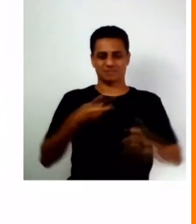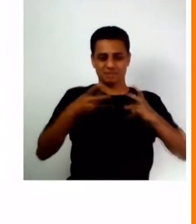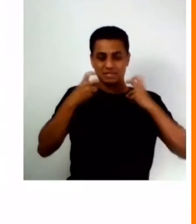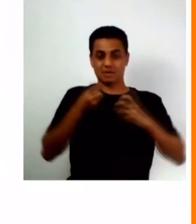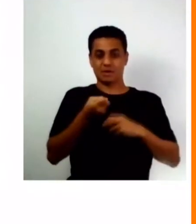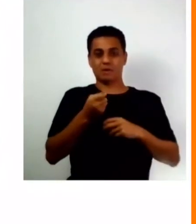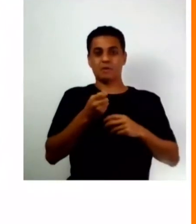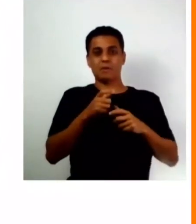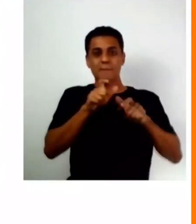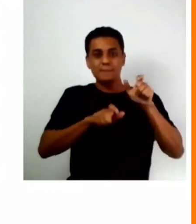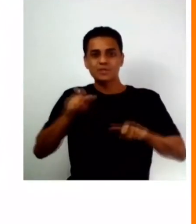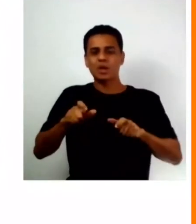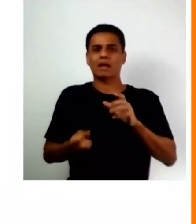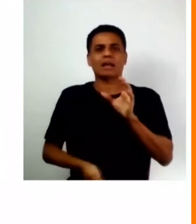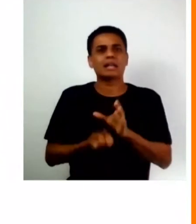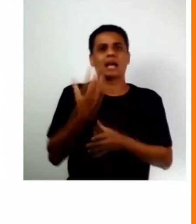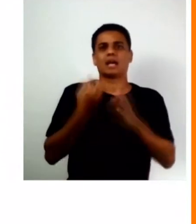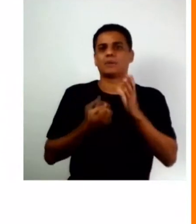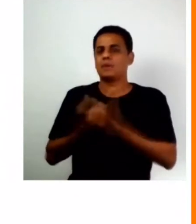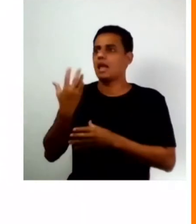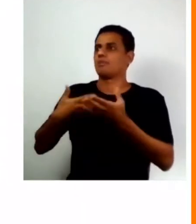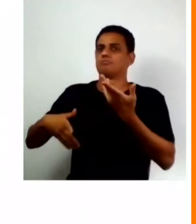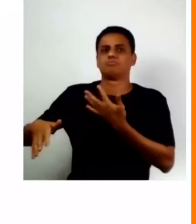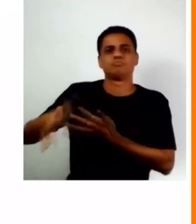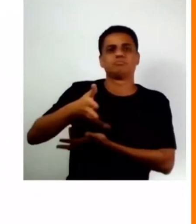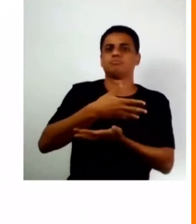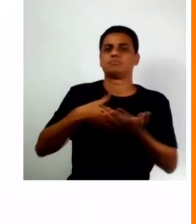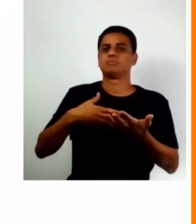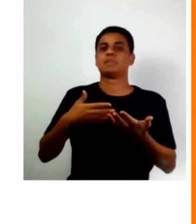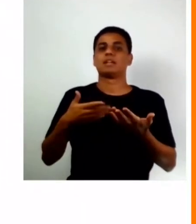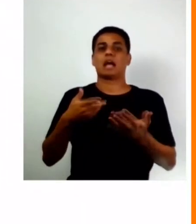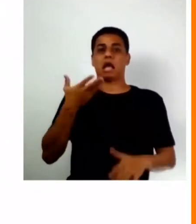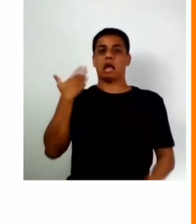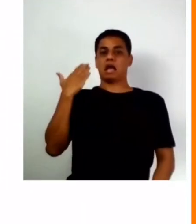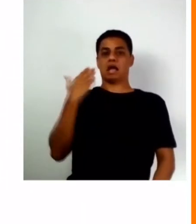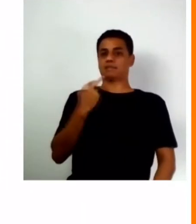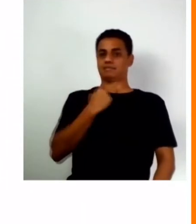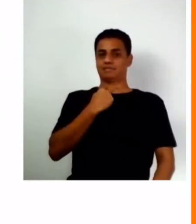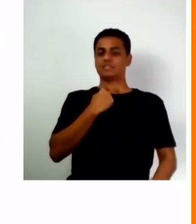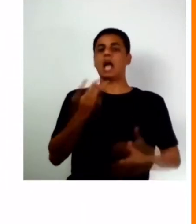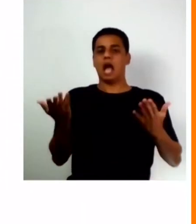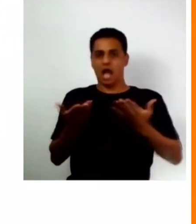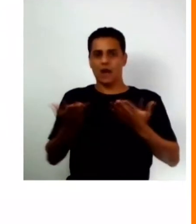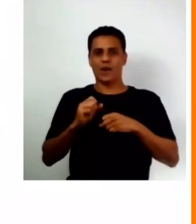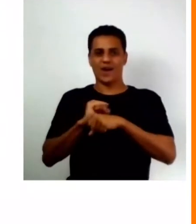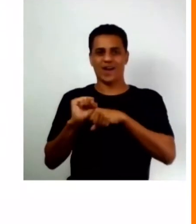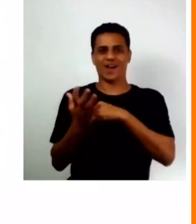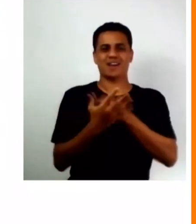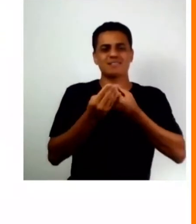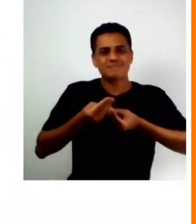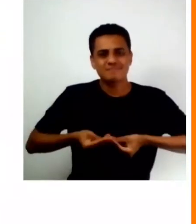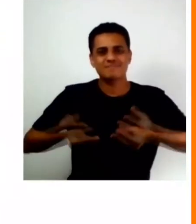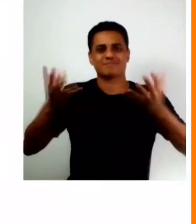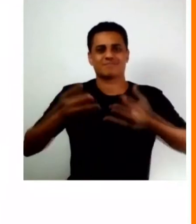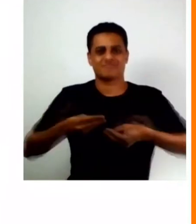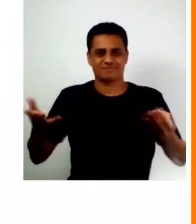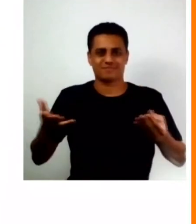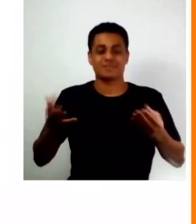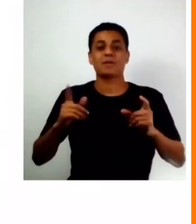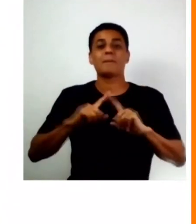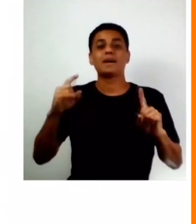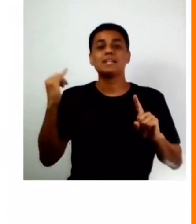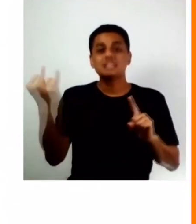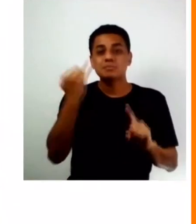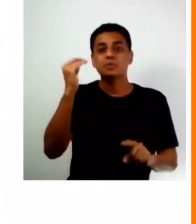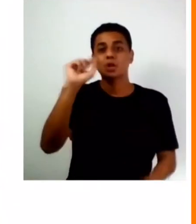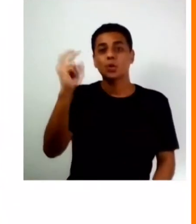cosas, está distribuindo por a rede cosas que antes non podían ser. Pero o máis importante é que a cultura tenga uns mercados, uns lugares